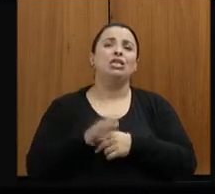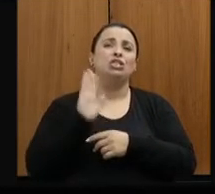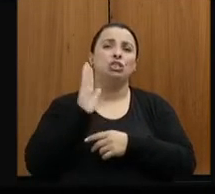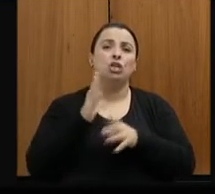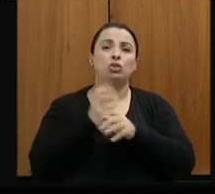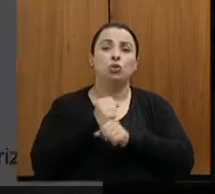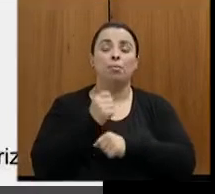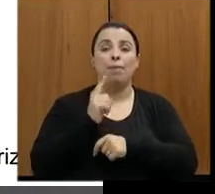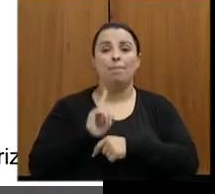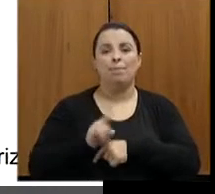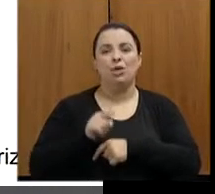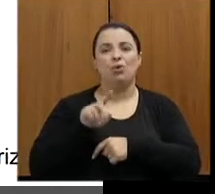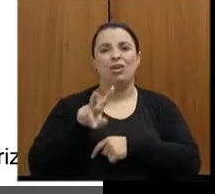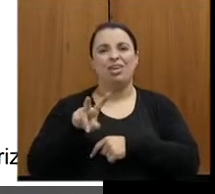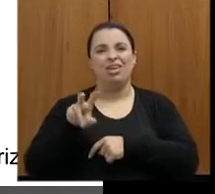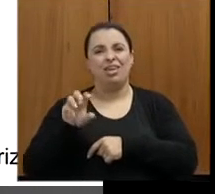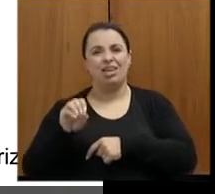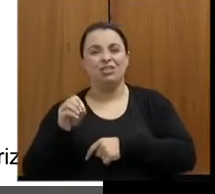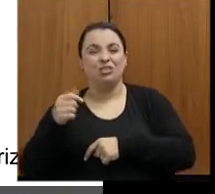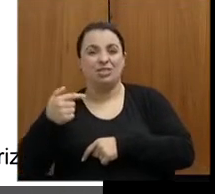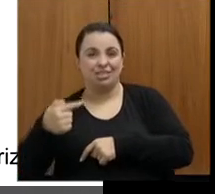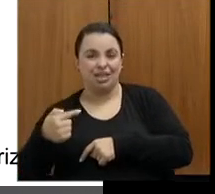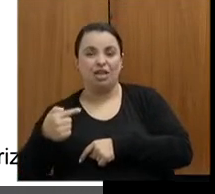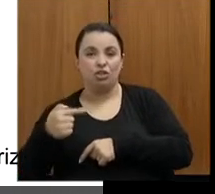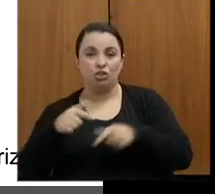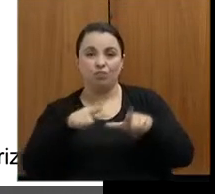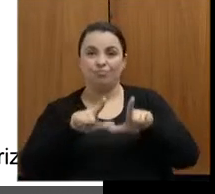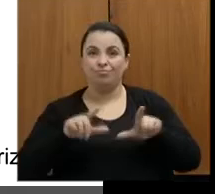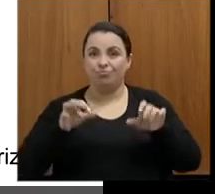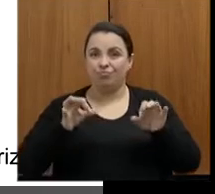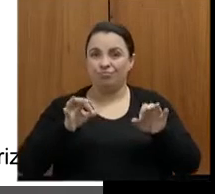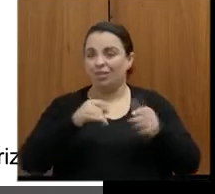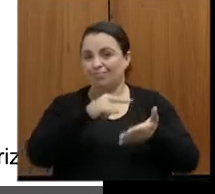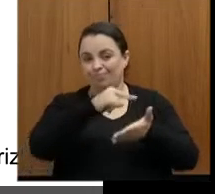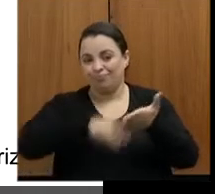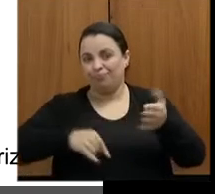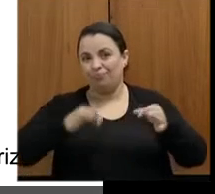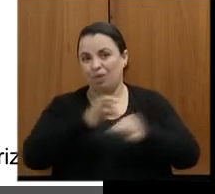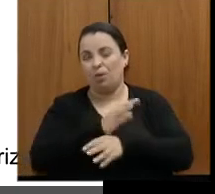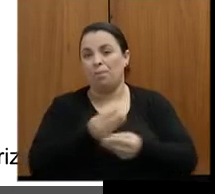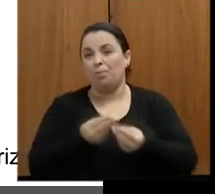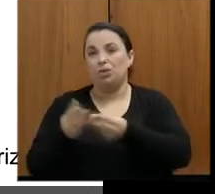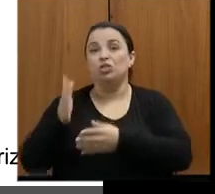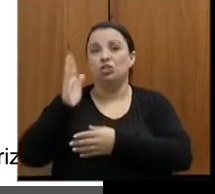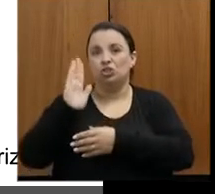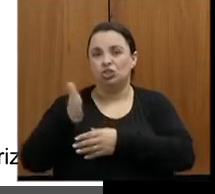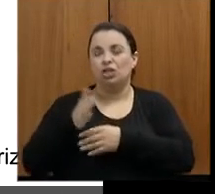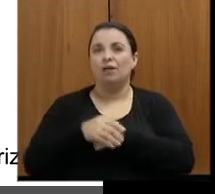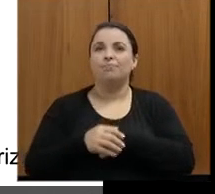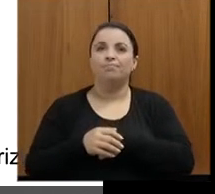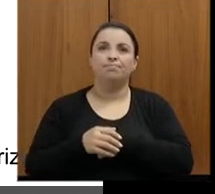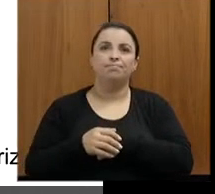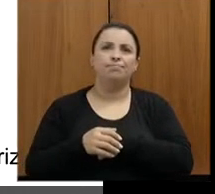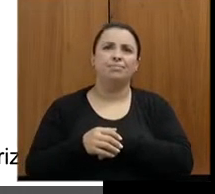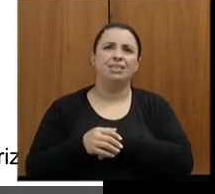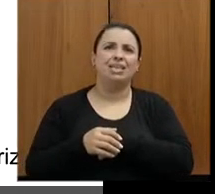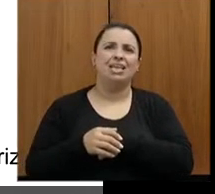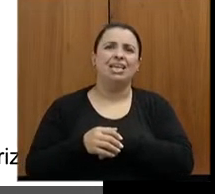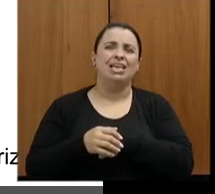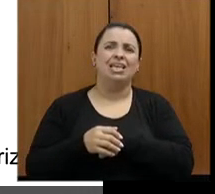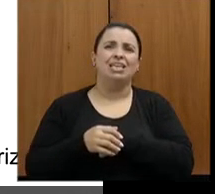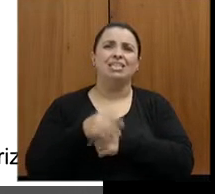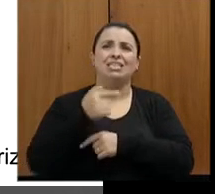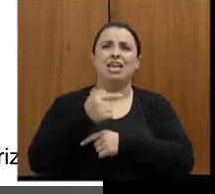.507 títulos, de 2019 até hoje. Foram 7 mil, desses 1.500 títulos, mais ou menos